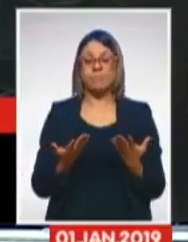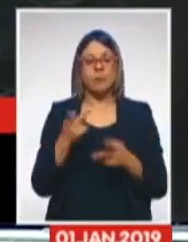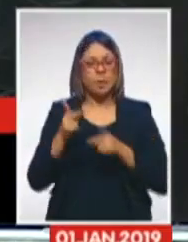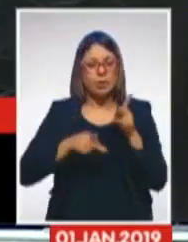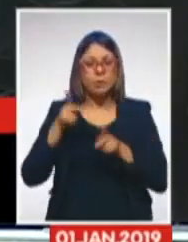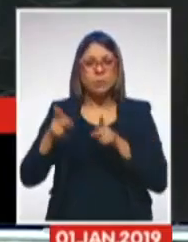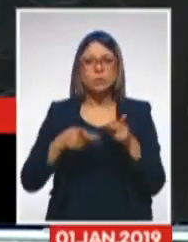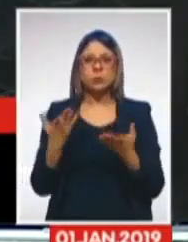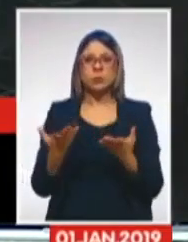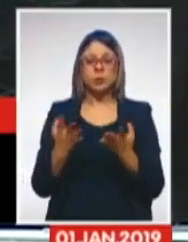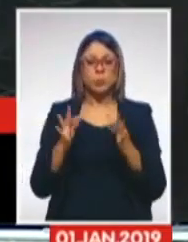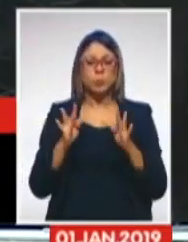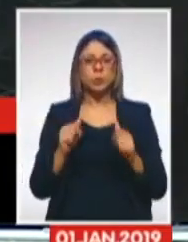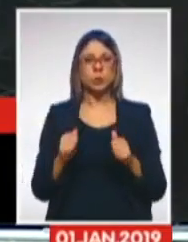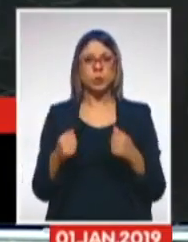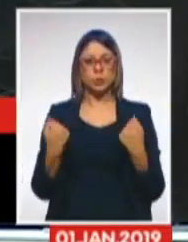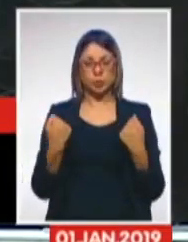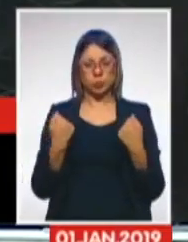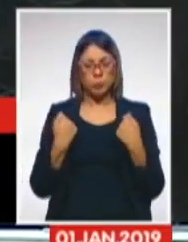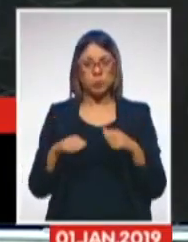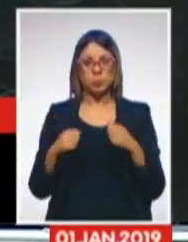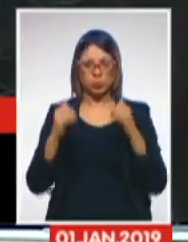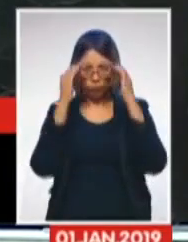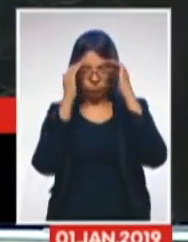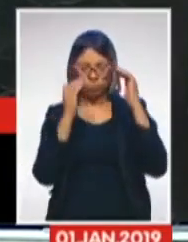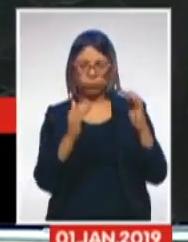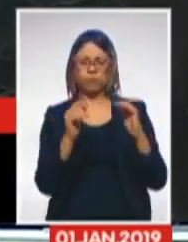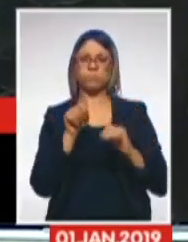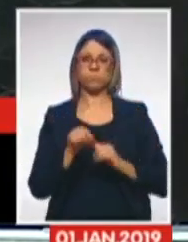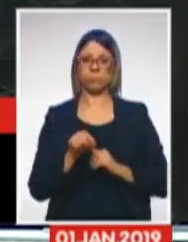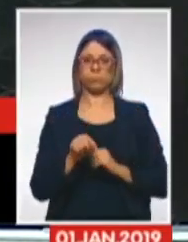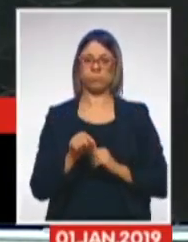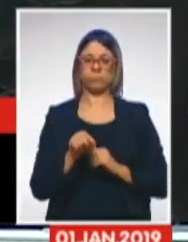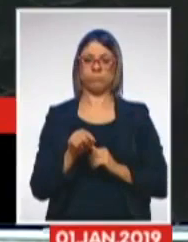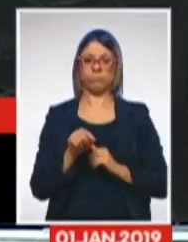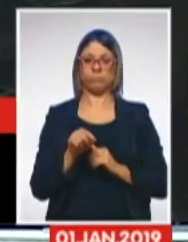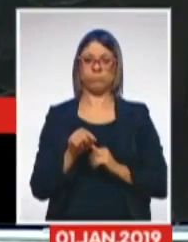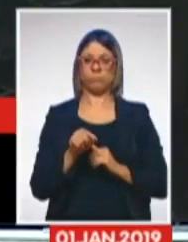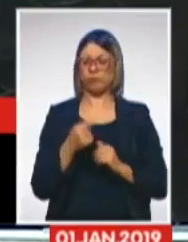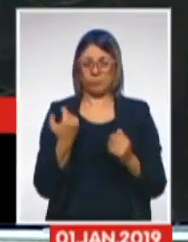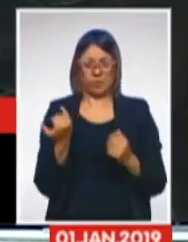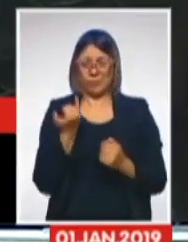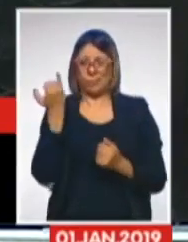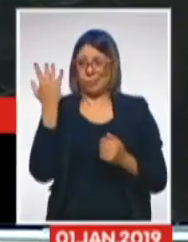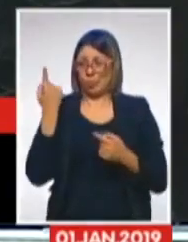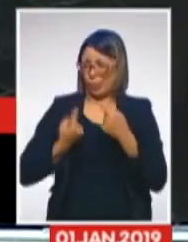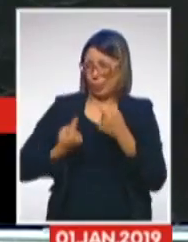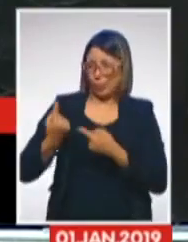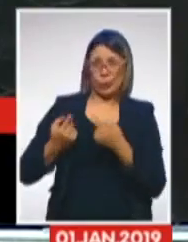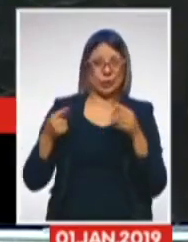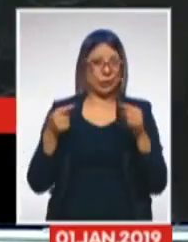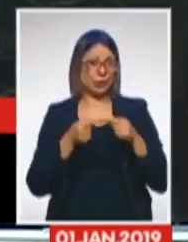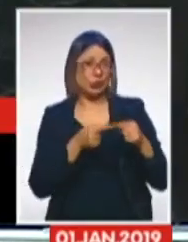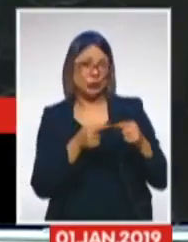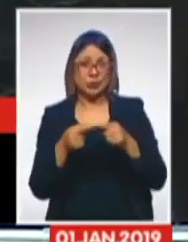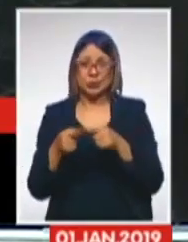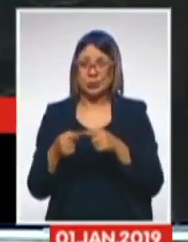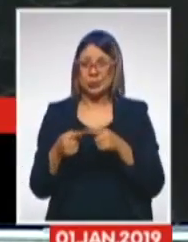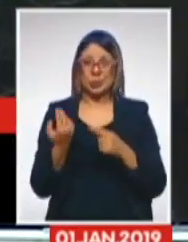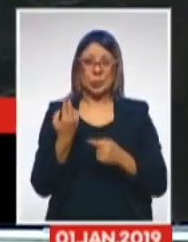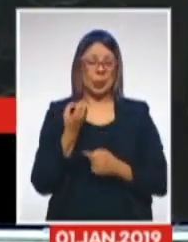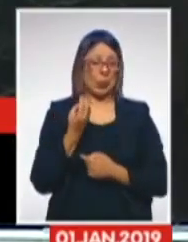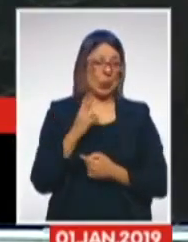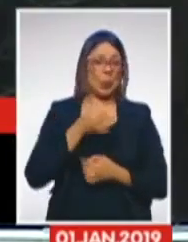público deve ser exaltado. É este espírito, independente de partido ou posição